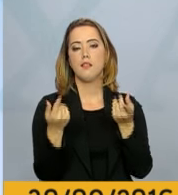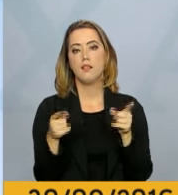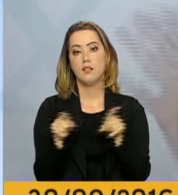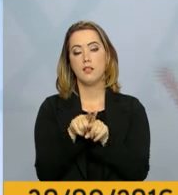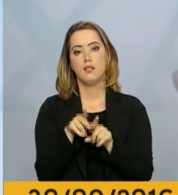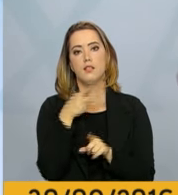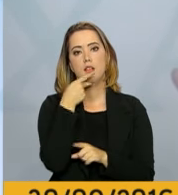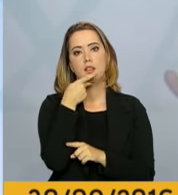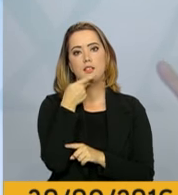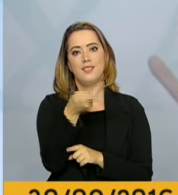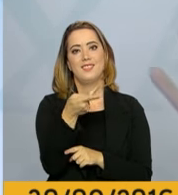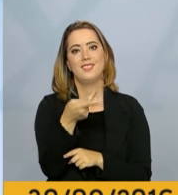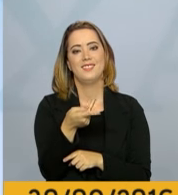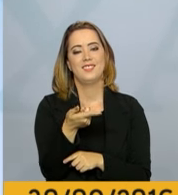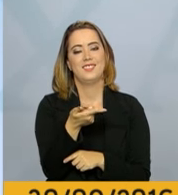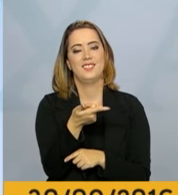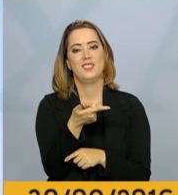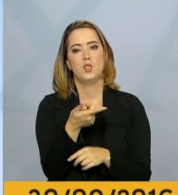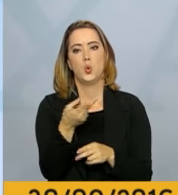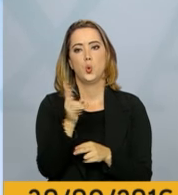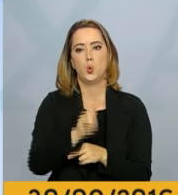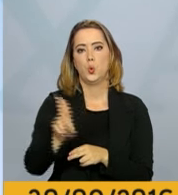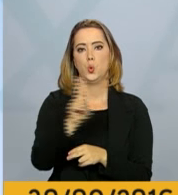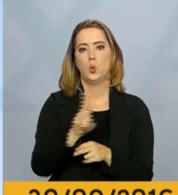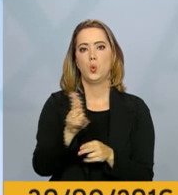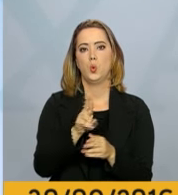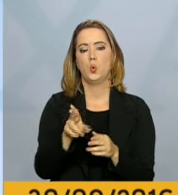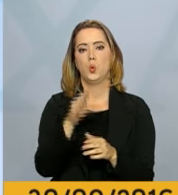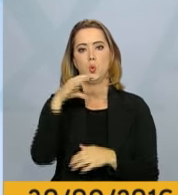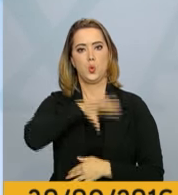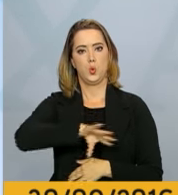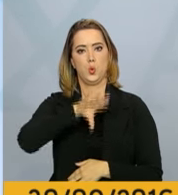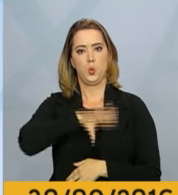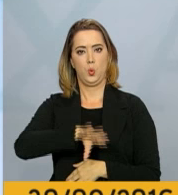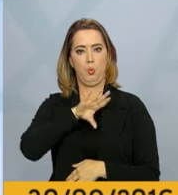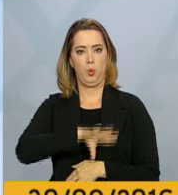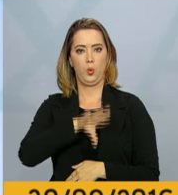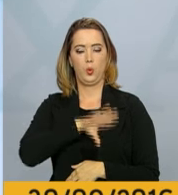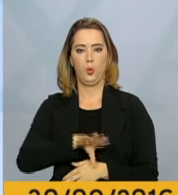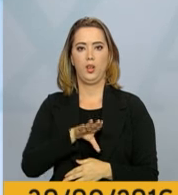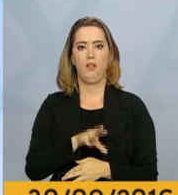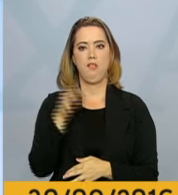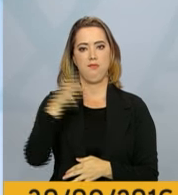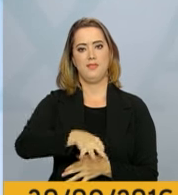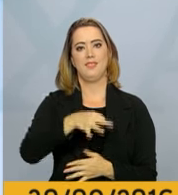E eu disse, eu não uso mais mesóclise, porque você é podado como alguém que fala o português.